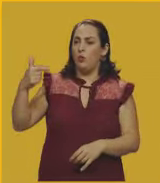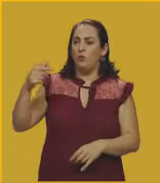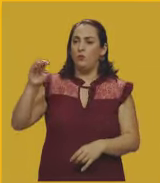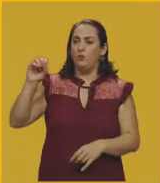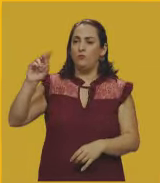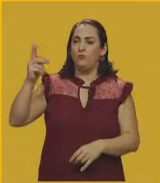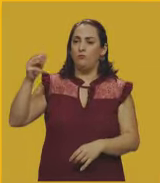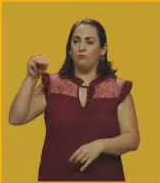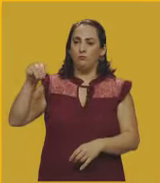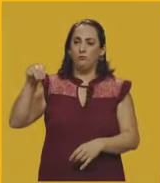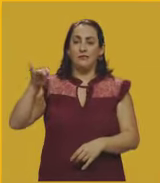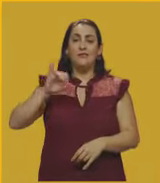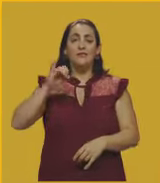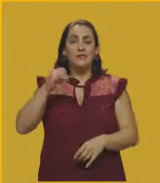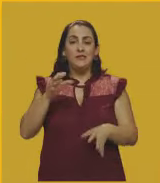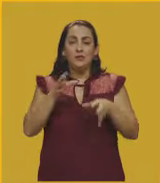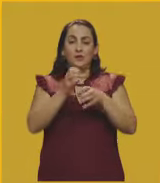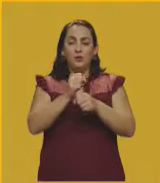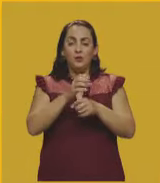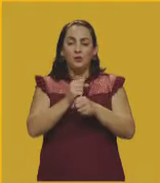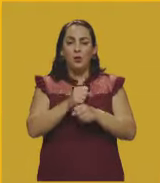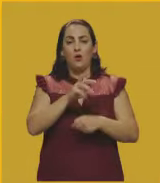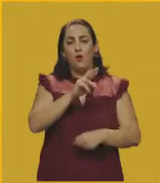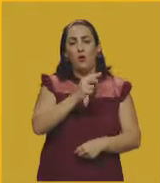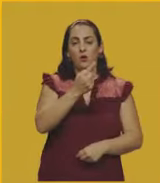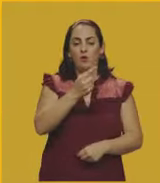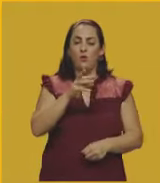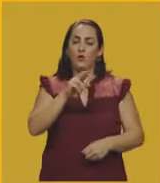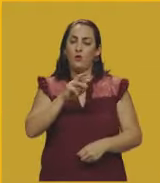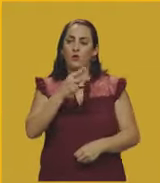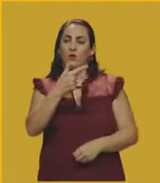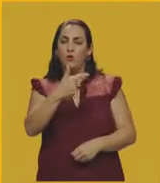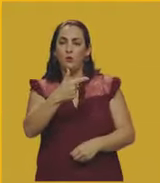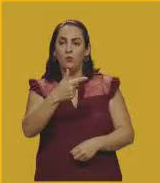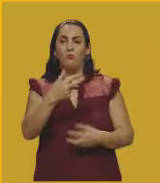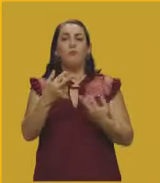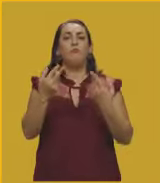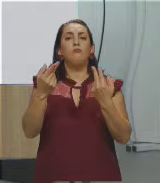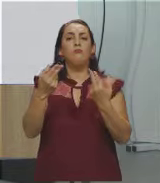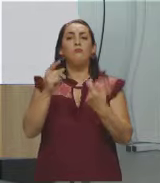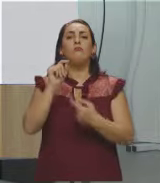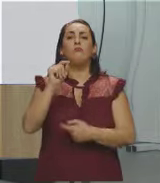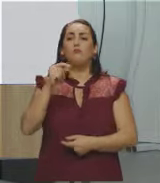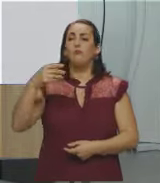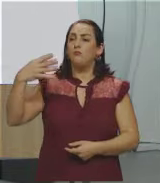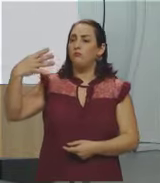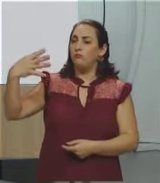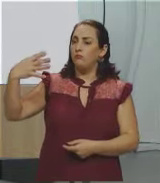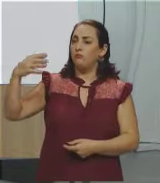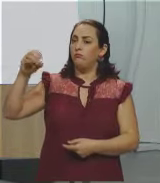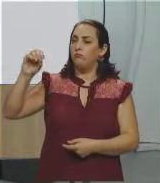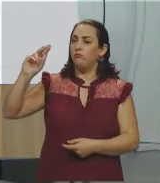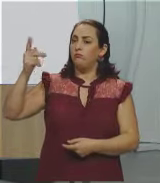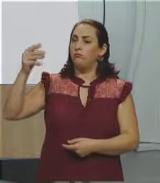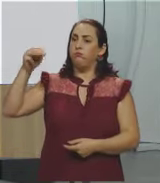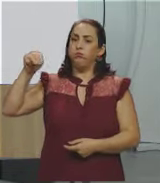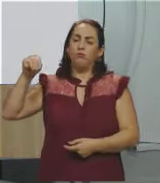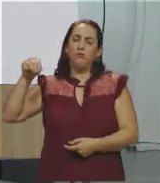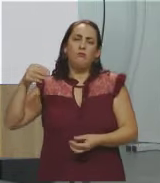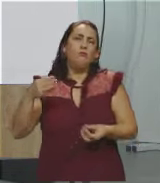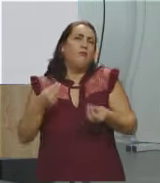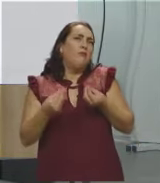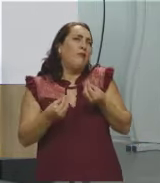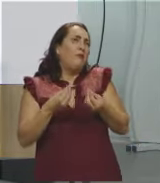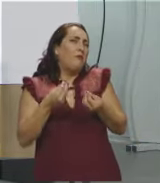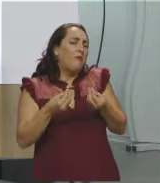ó, vai dar 4 ohms a resistência equivalente do meu circuito. Mas, Júlio, para que eu precisava descobrir a resistência